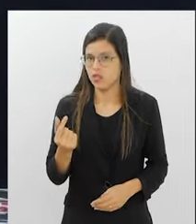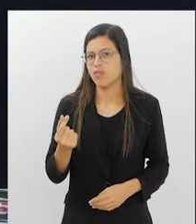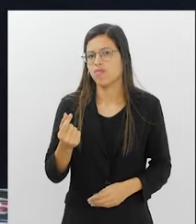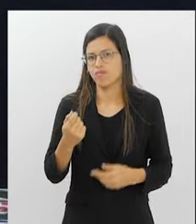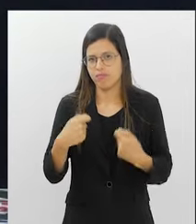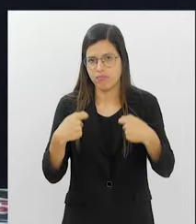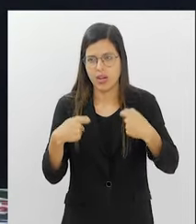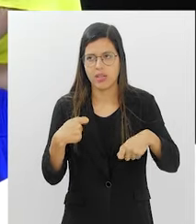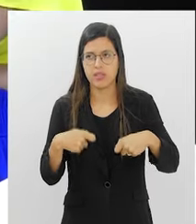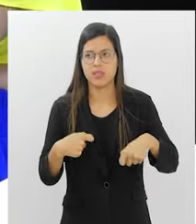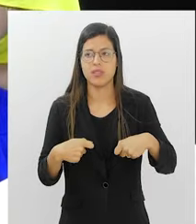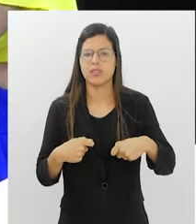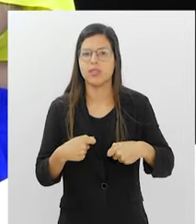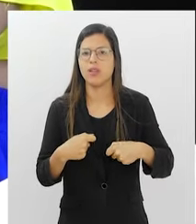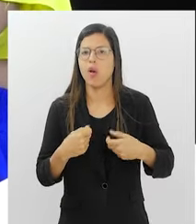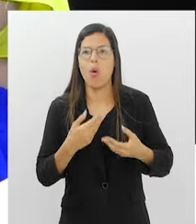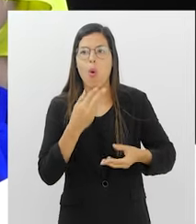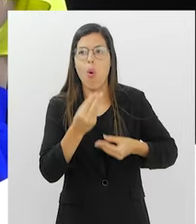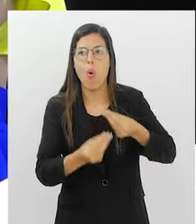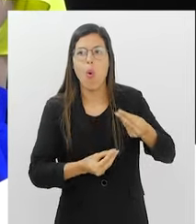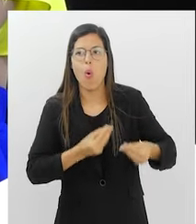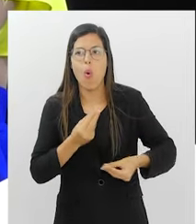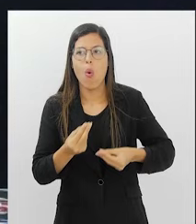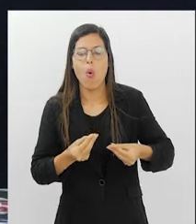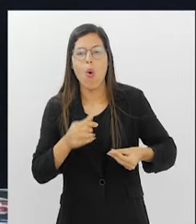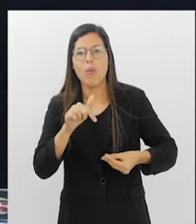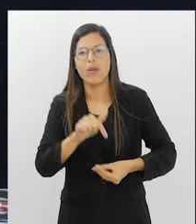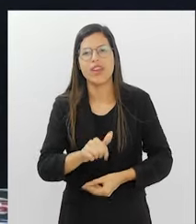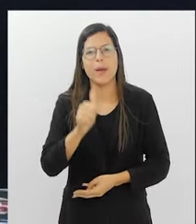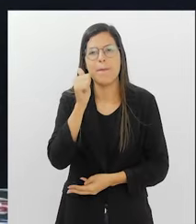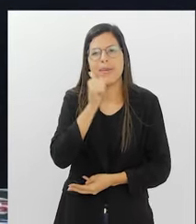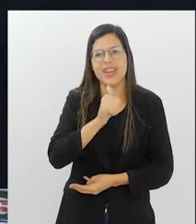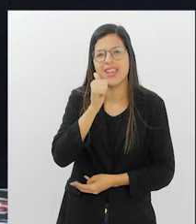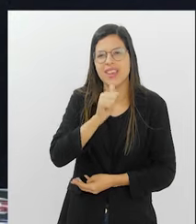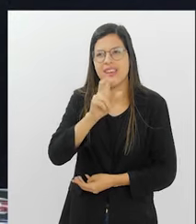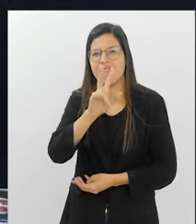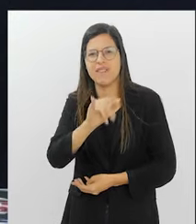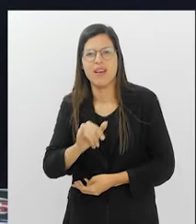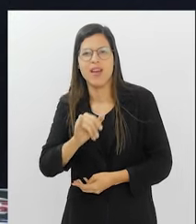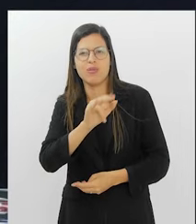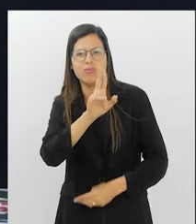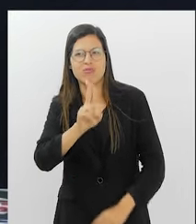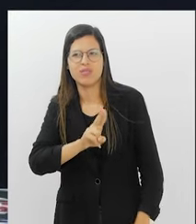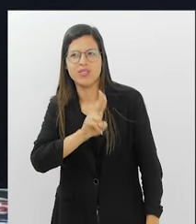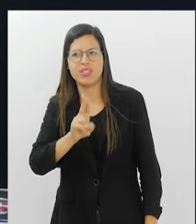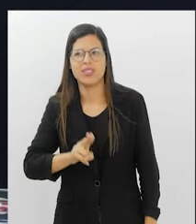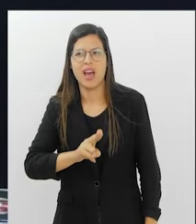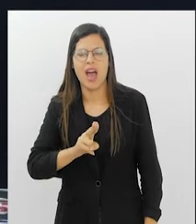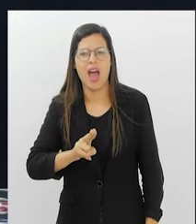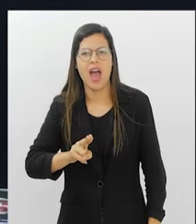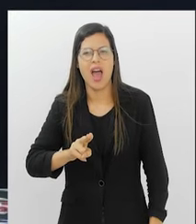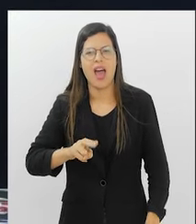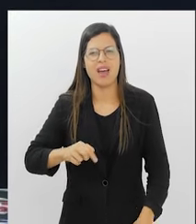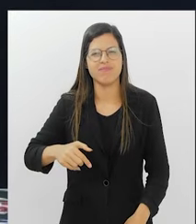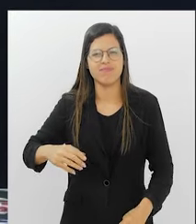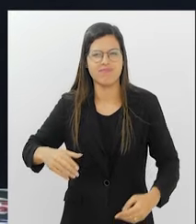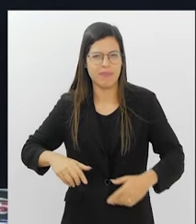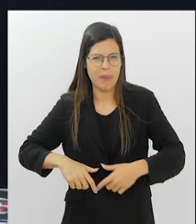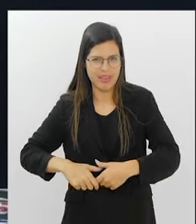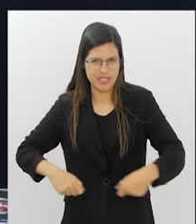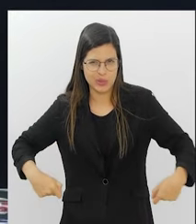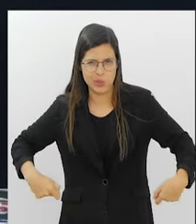da solução como é que gente vai como é que a gente vai puxar uma menina como que ela vai flutuar e começou vai ser o cabo pela